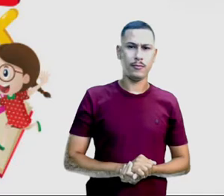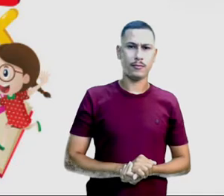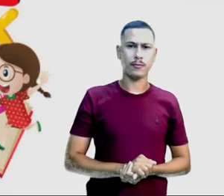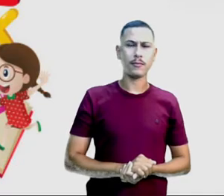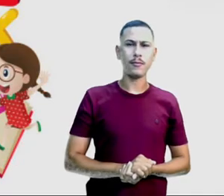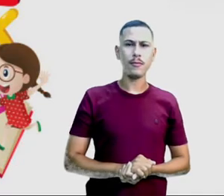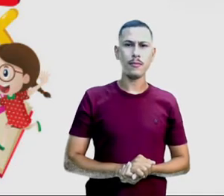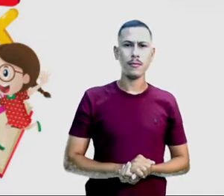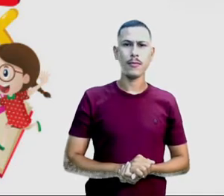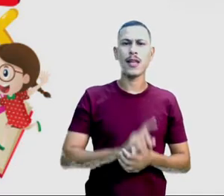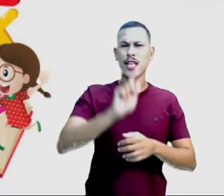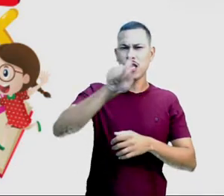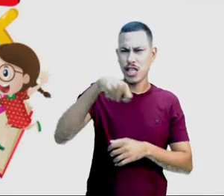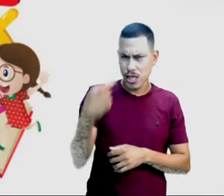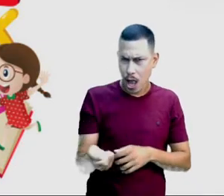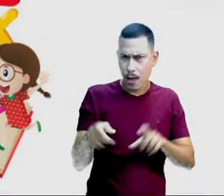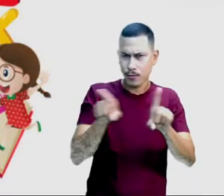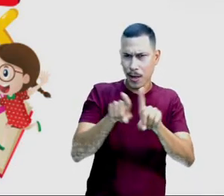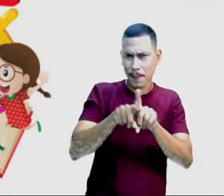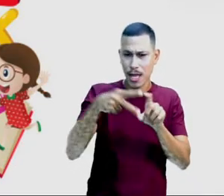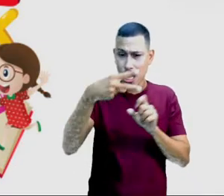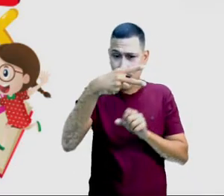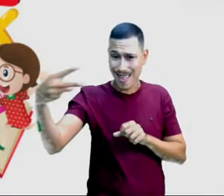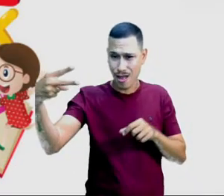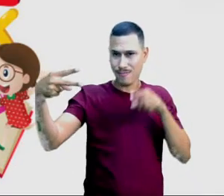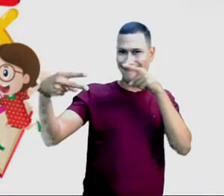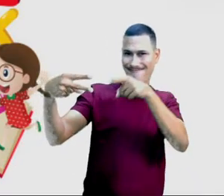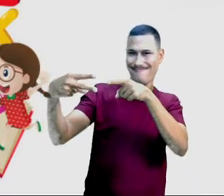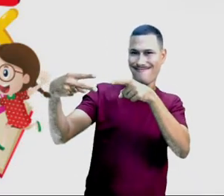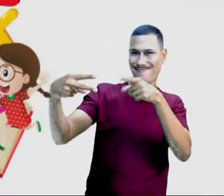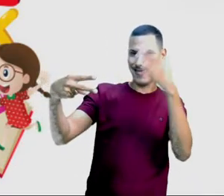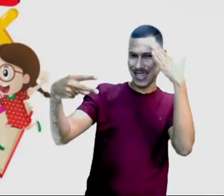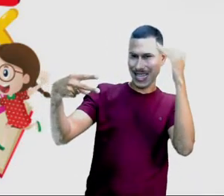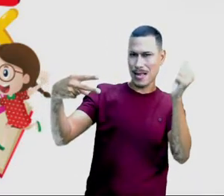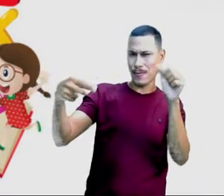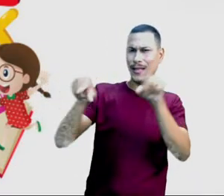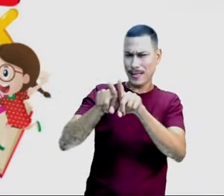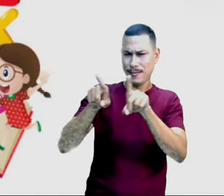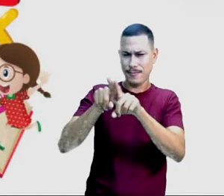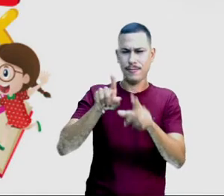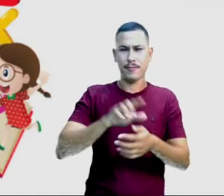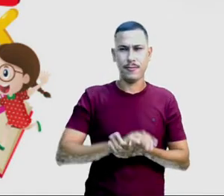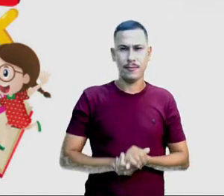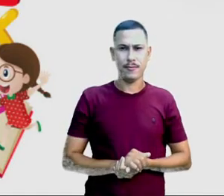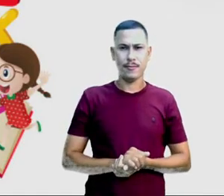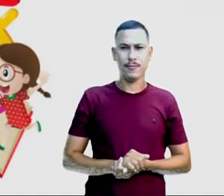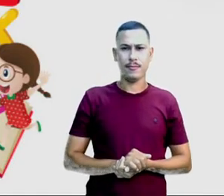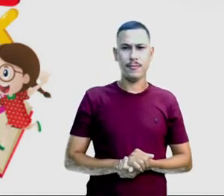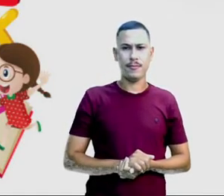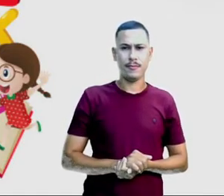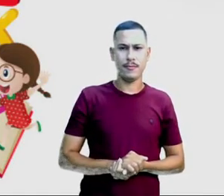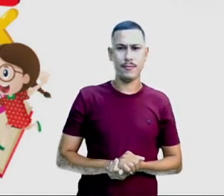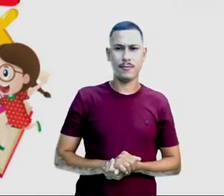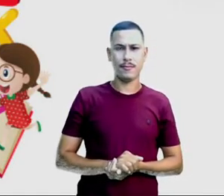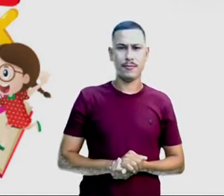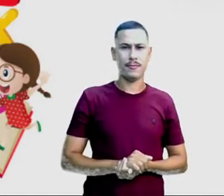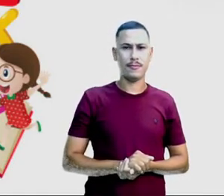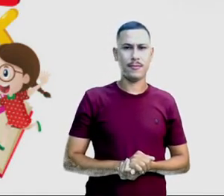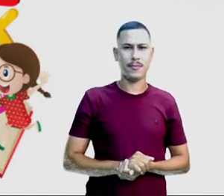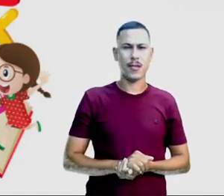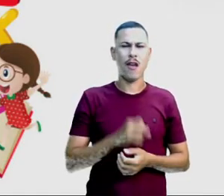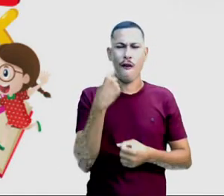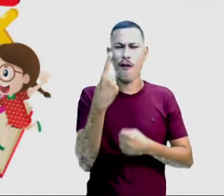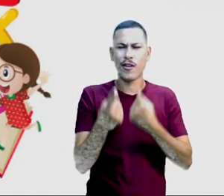sinal de igualdade, para que você possa compreender e saber que continha eu estou fazendo. Veja que para resolver a conta, às vezes a